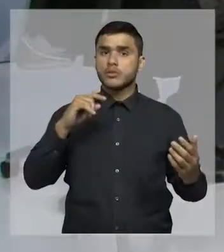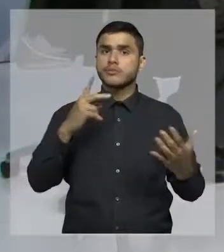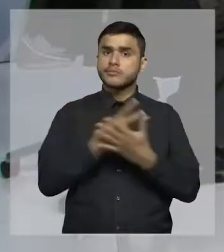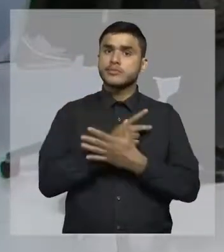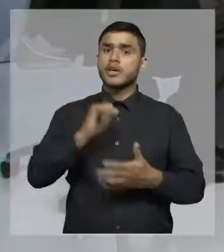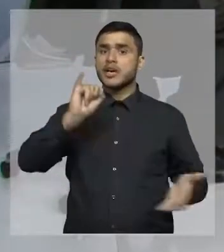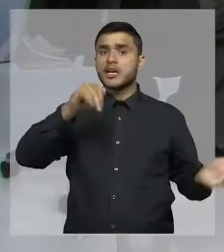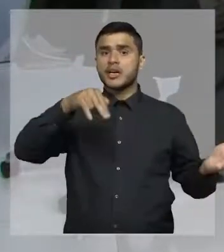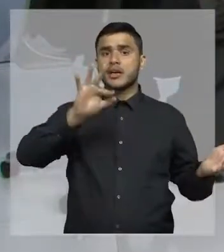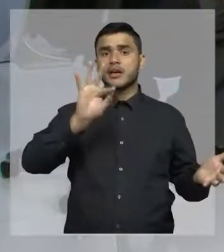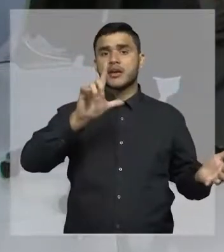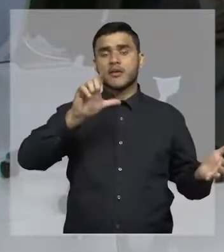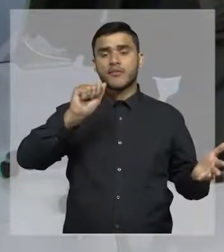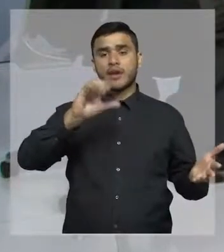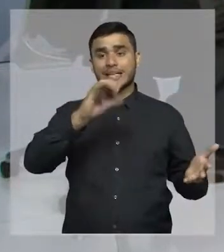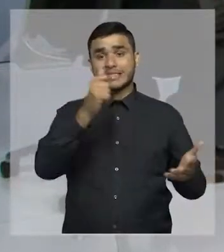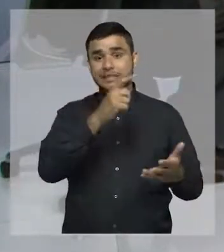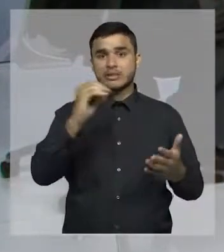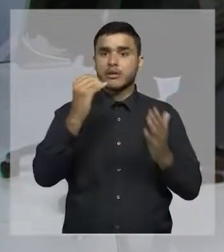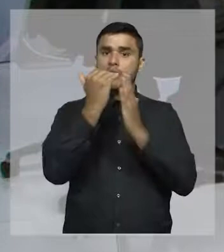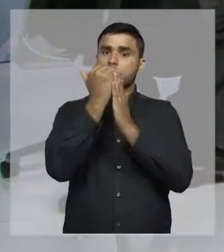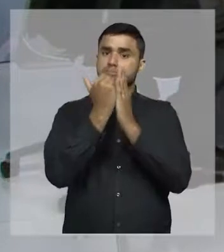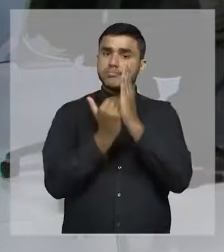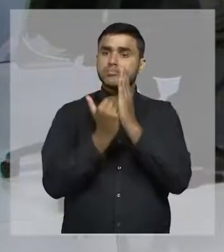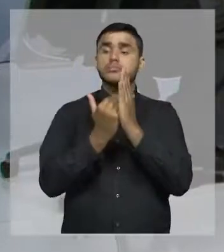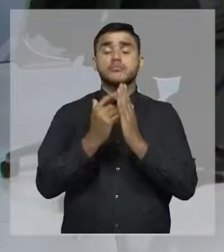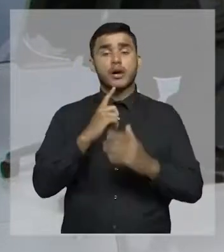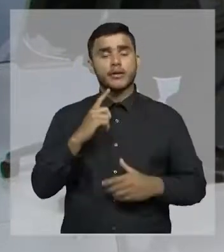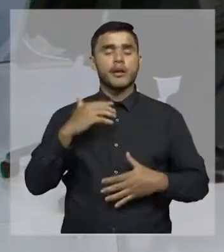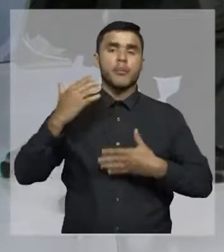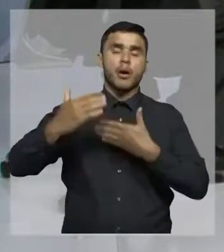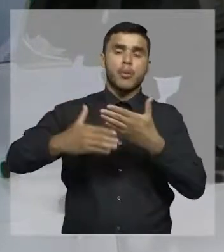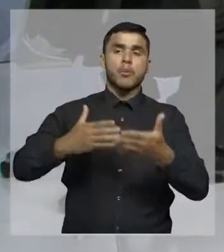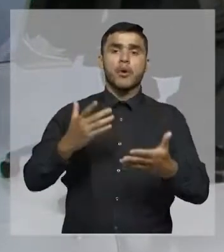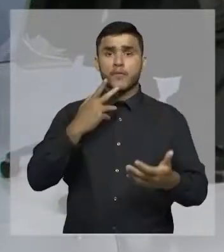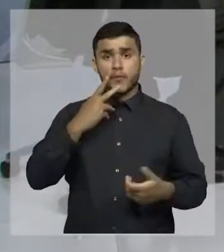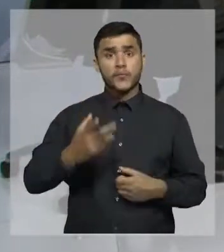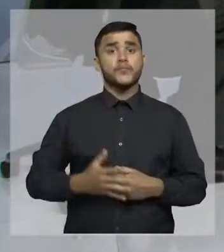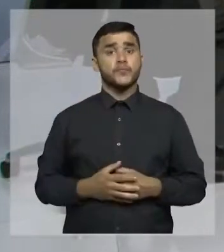até abaixo da meta. Tivemos uma queda muito importante da inflação. E tivemos